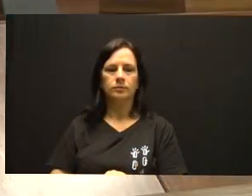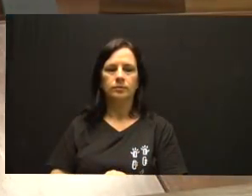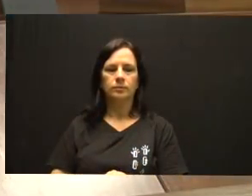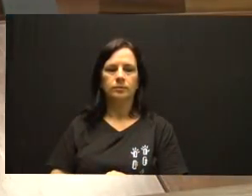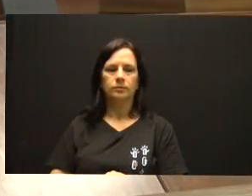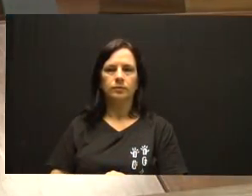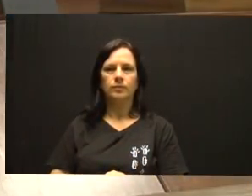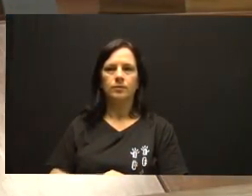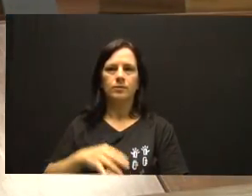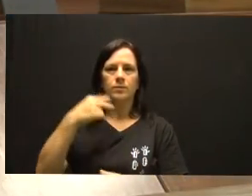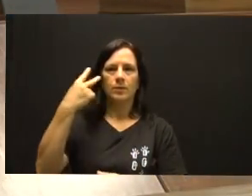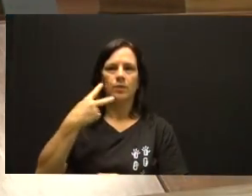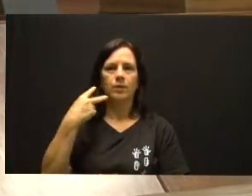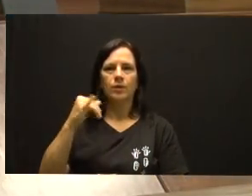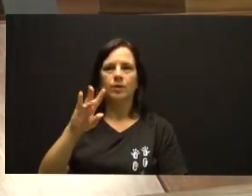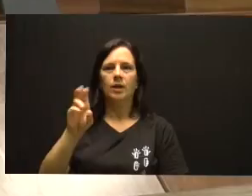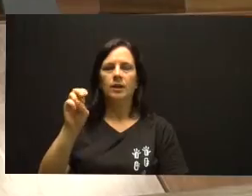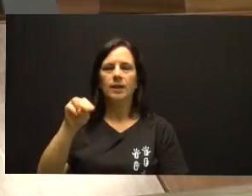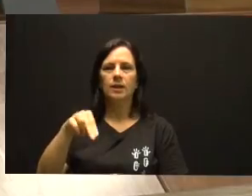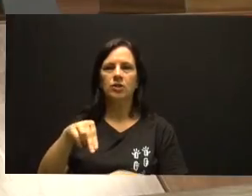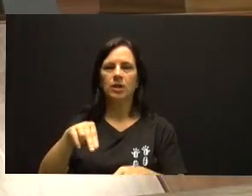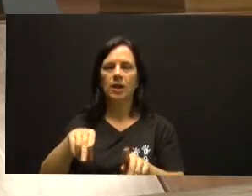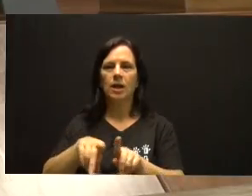Discussão, com a palavra, vereador Ivan Dobrando.